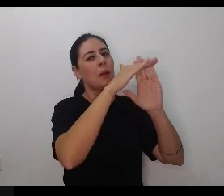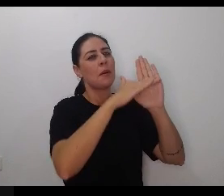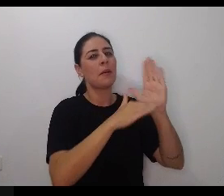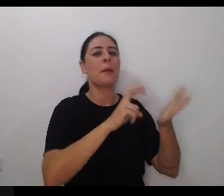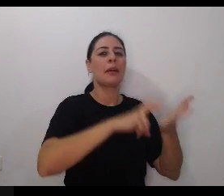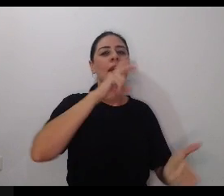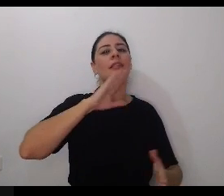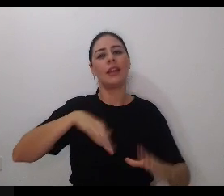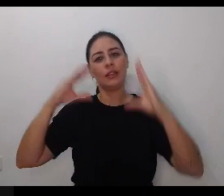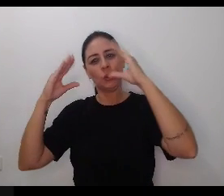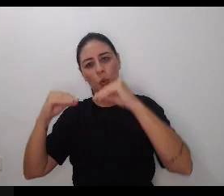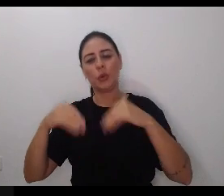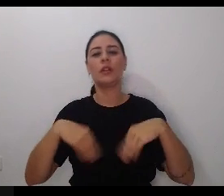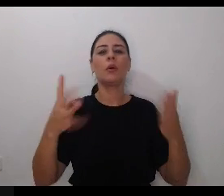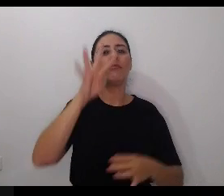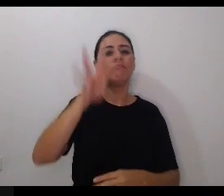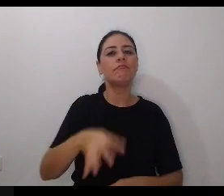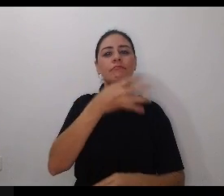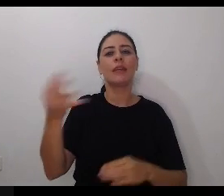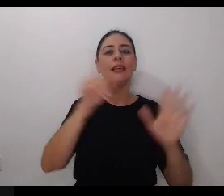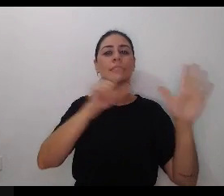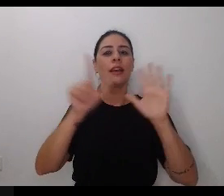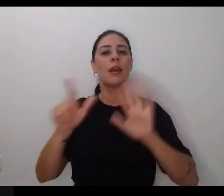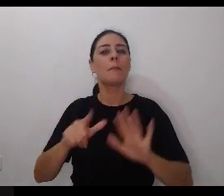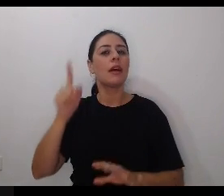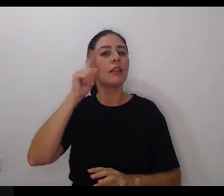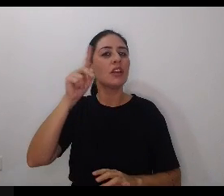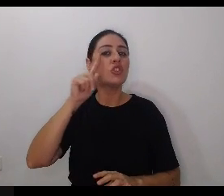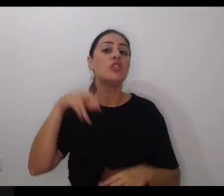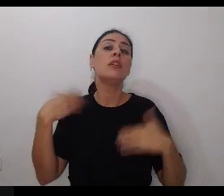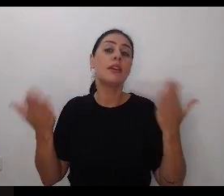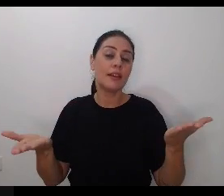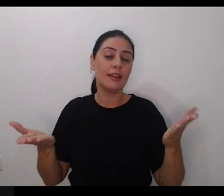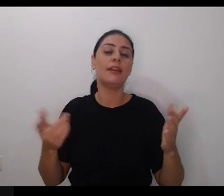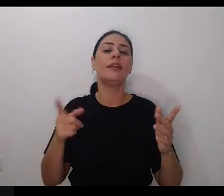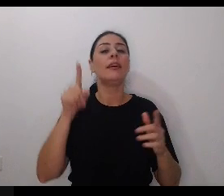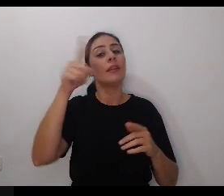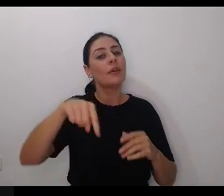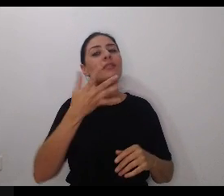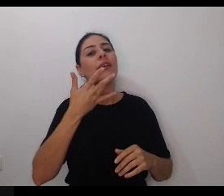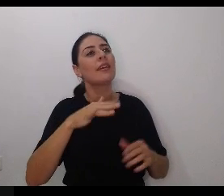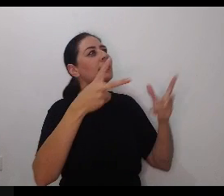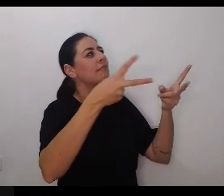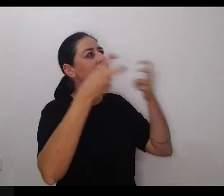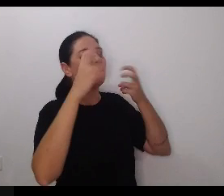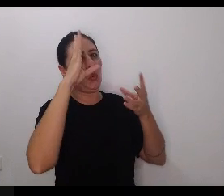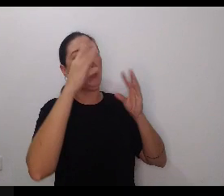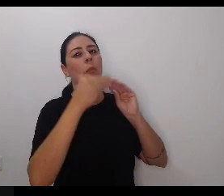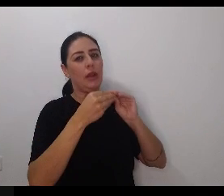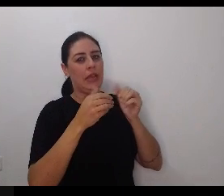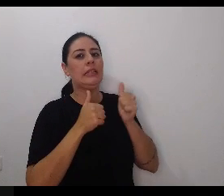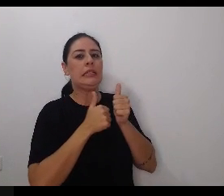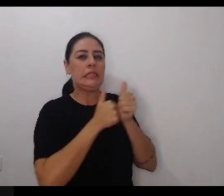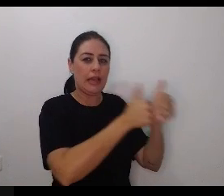pode colocar algumas atividades da rotina na sequência, manhã, tarde, noite, os dias da semana, tudo depende do